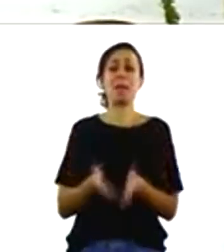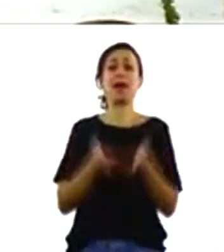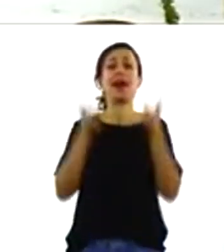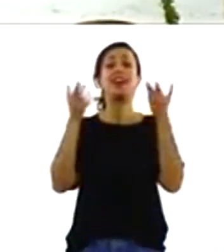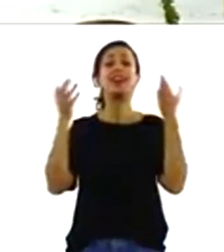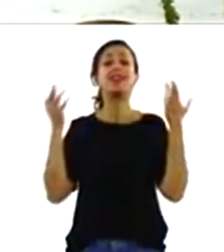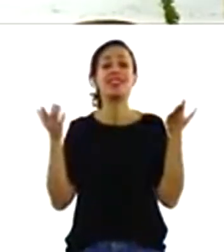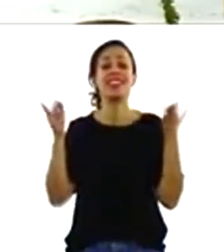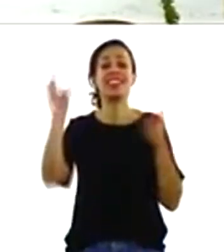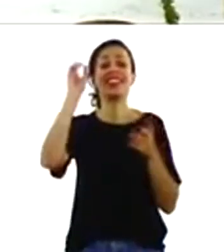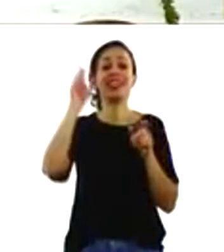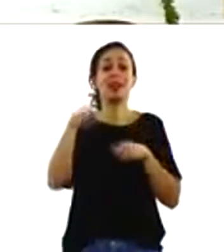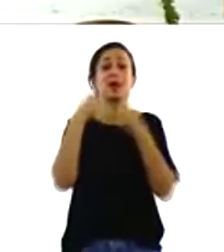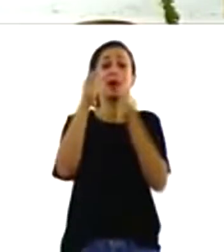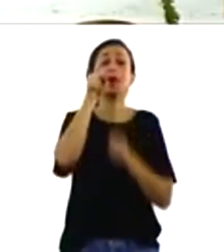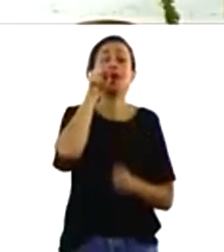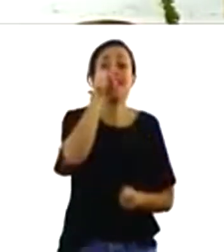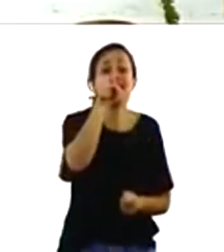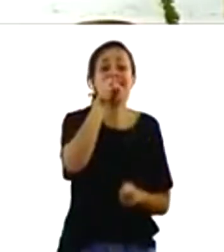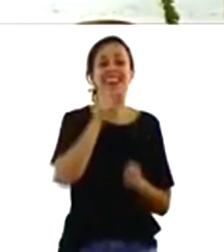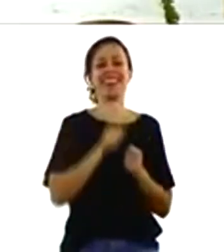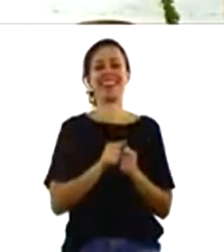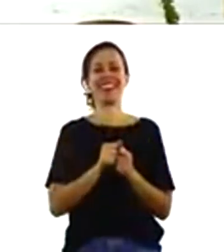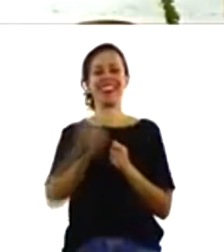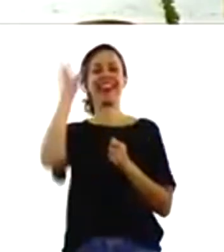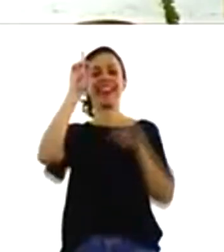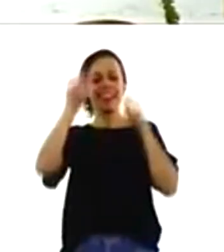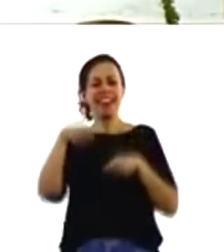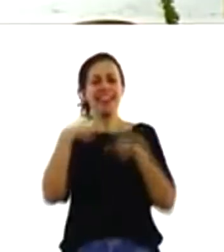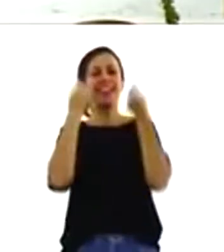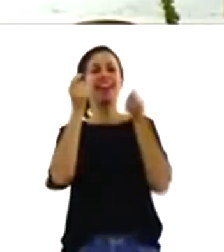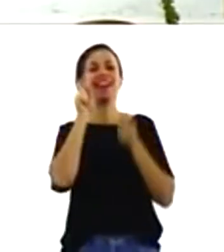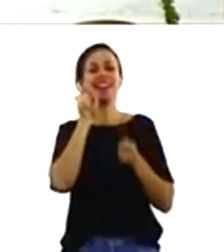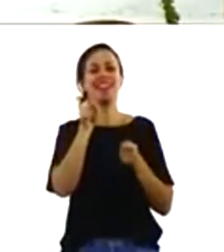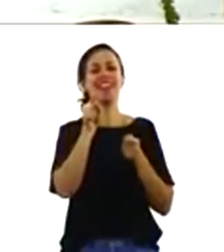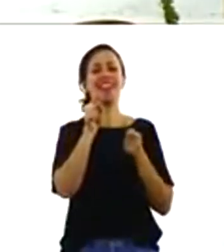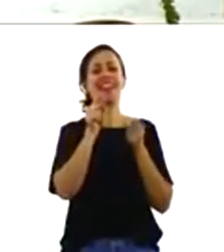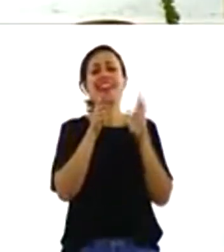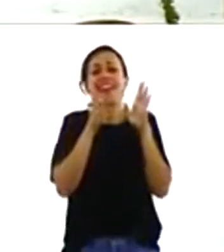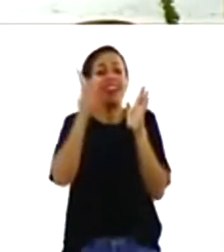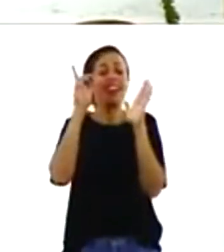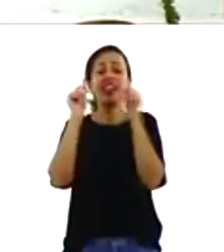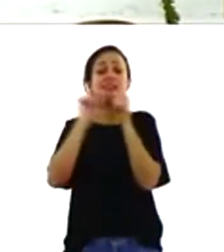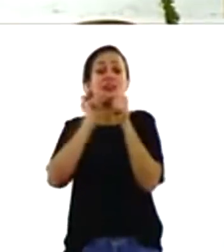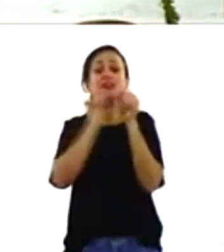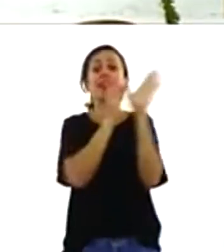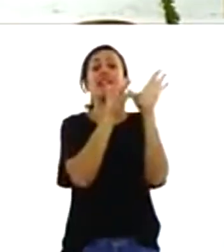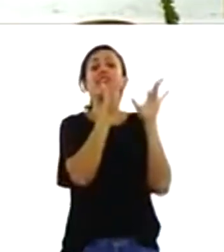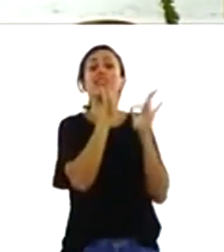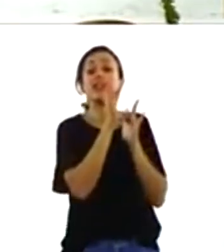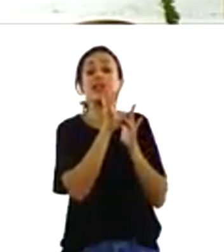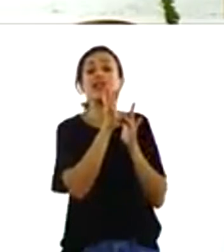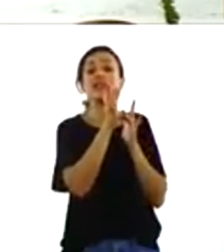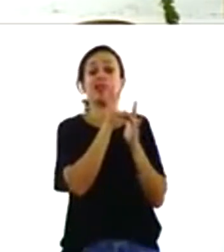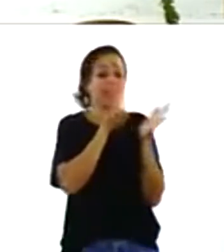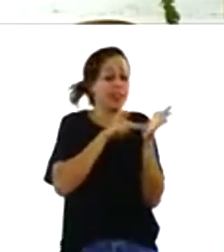Deus lhe dá. O que é que ele fez com Cristo? O ressuscitou,